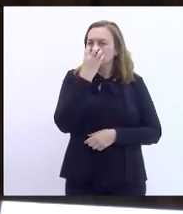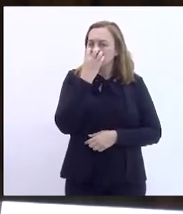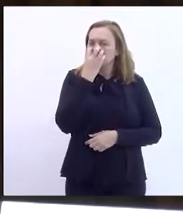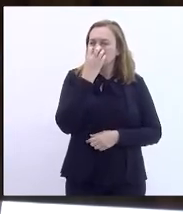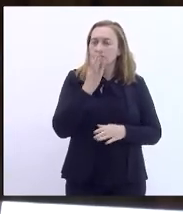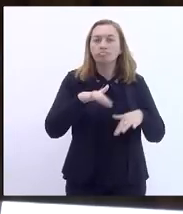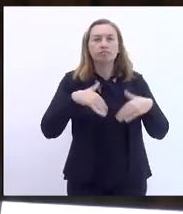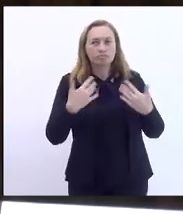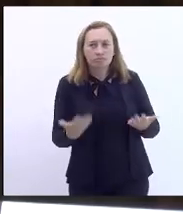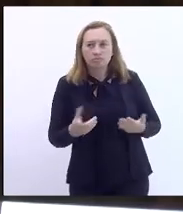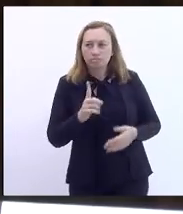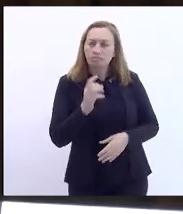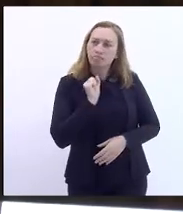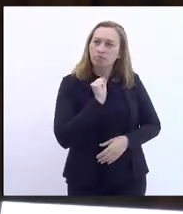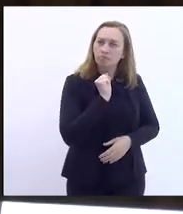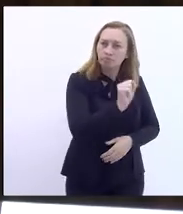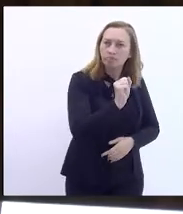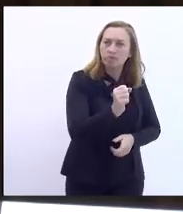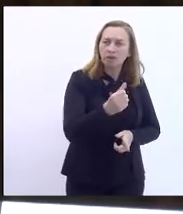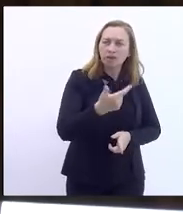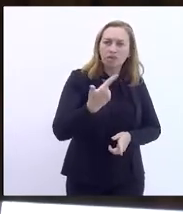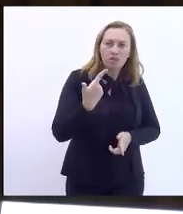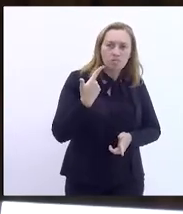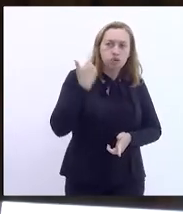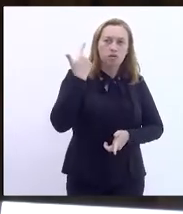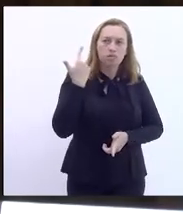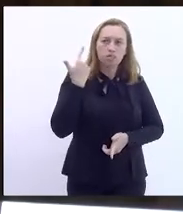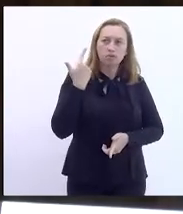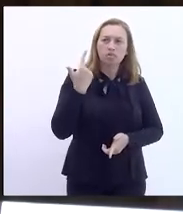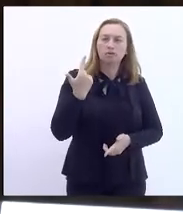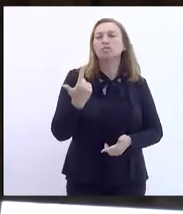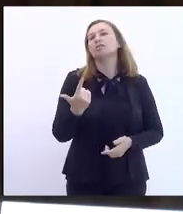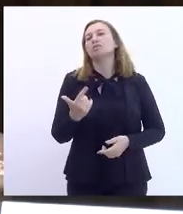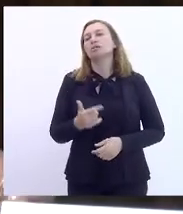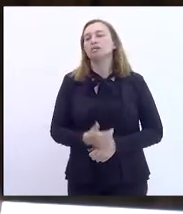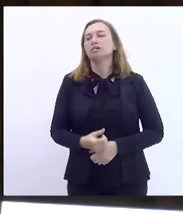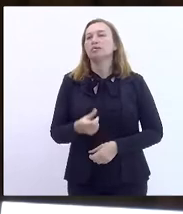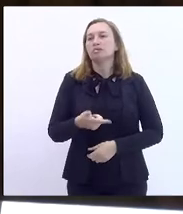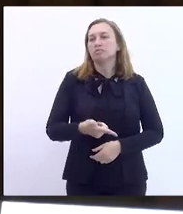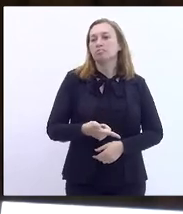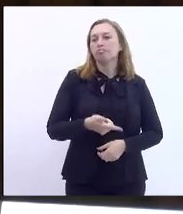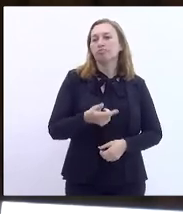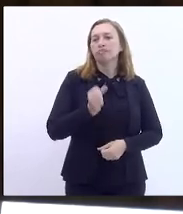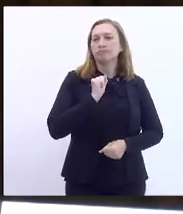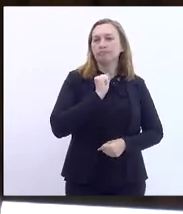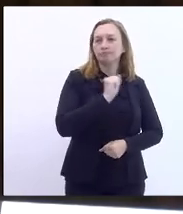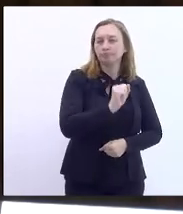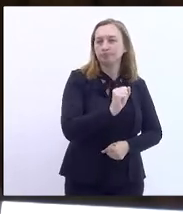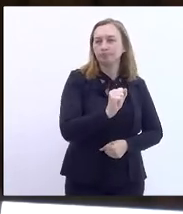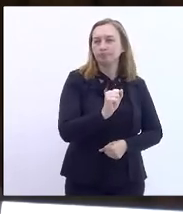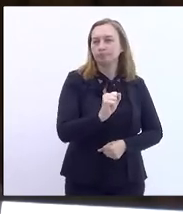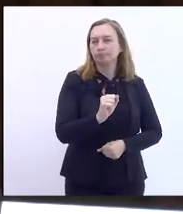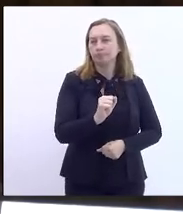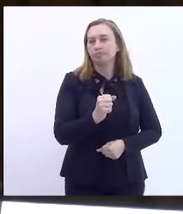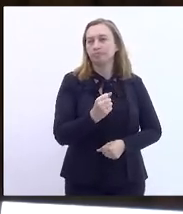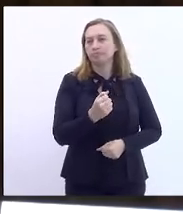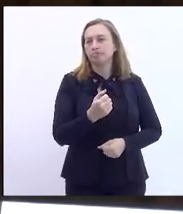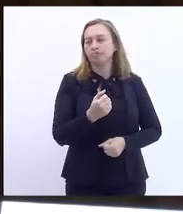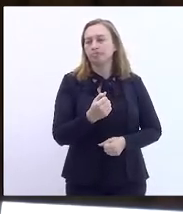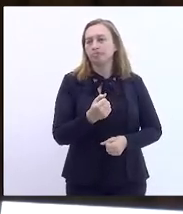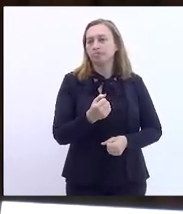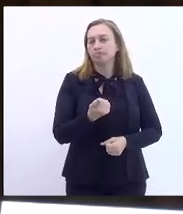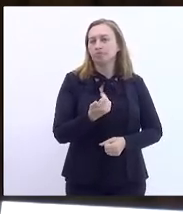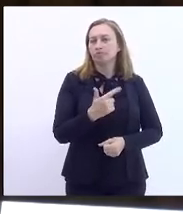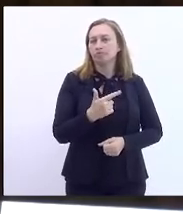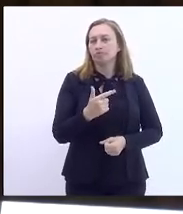então se não mata com tiro de fuzil dentro da favela da Periferia matou sem os respiradores que